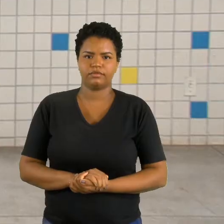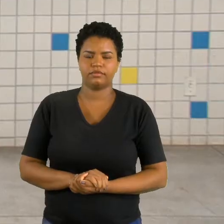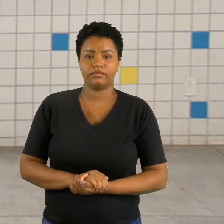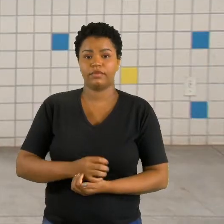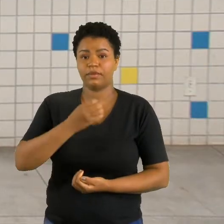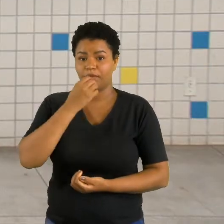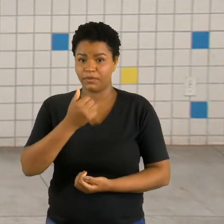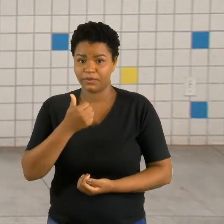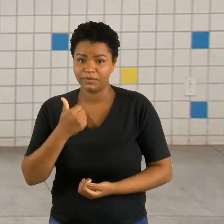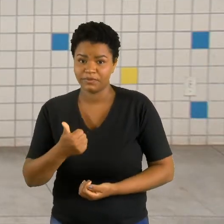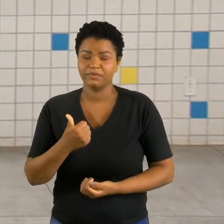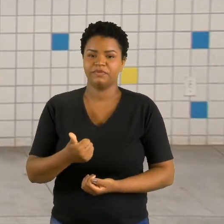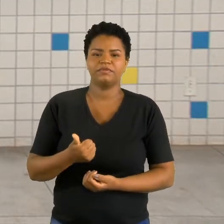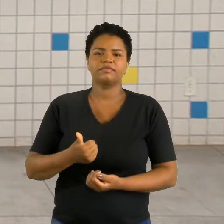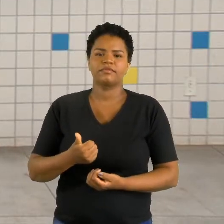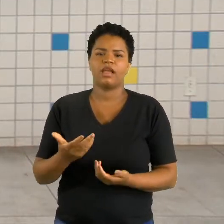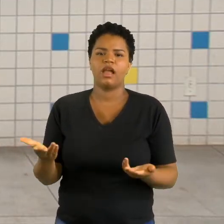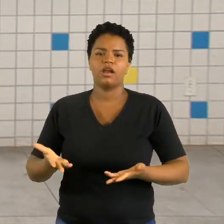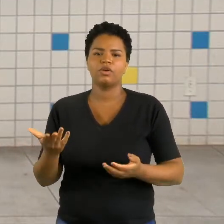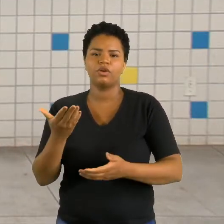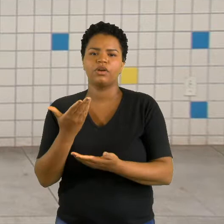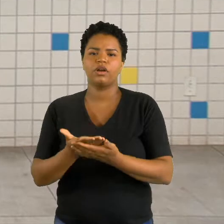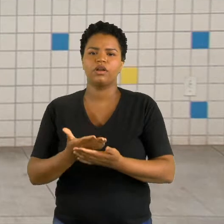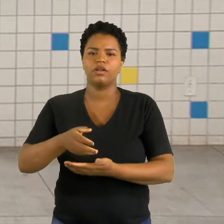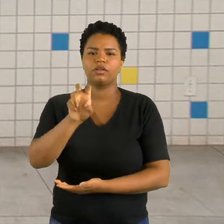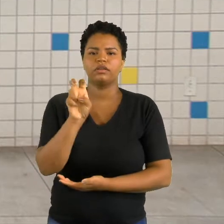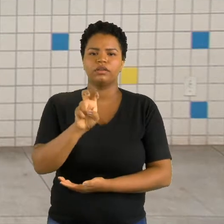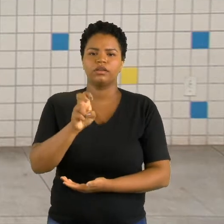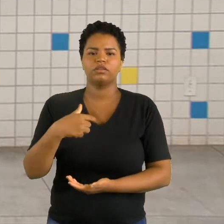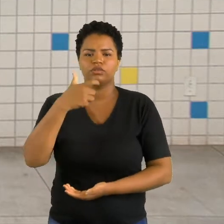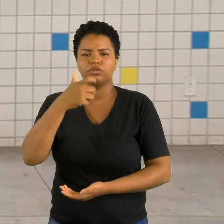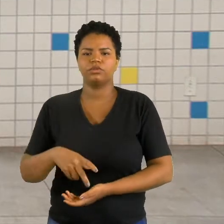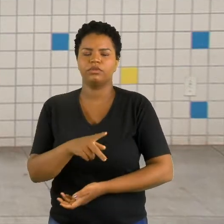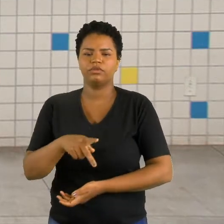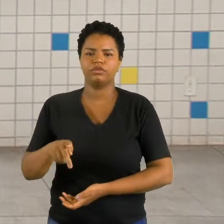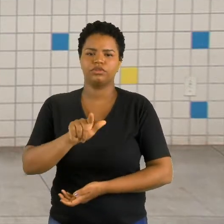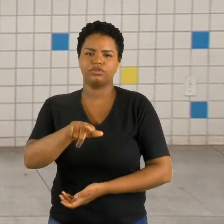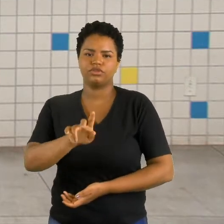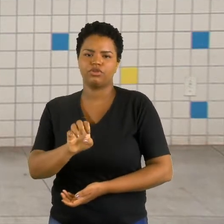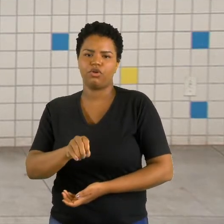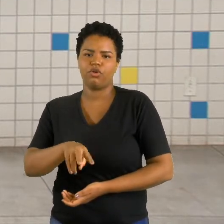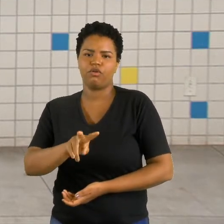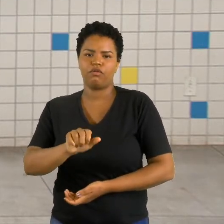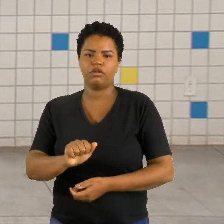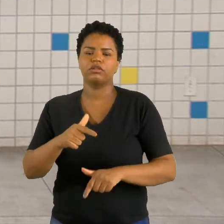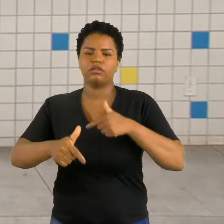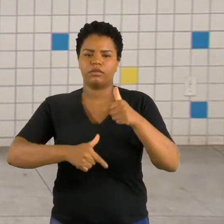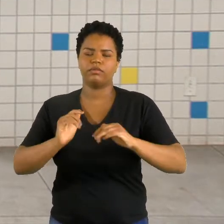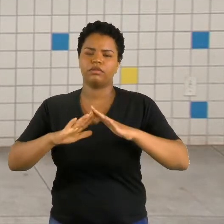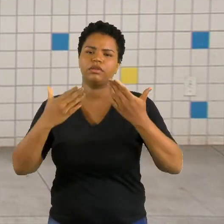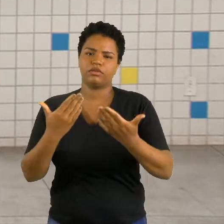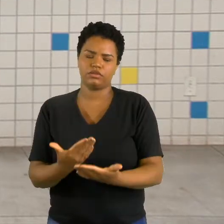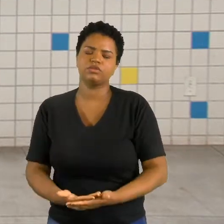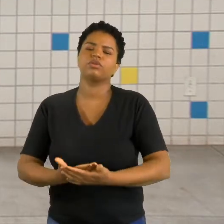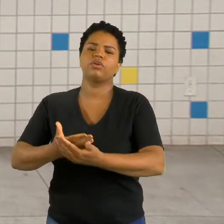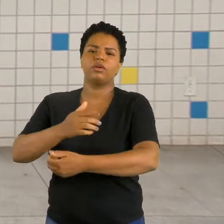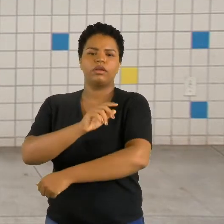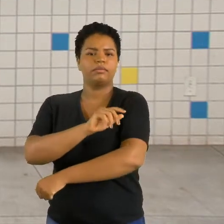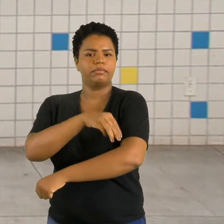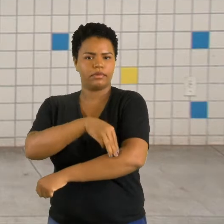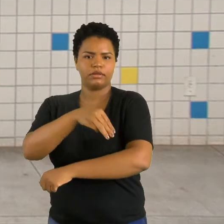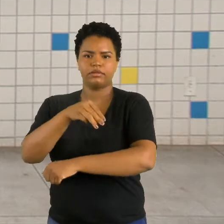Bom, galerinha, essa é a nossa quinta aula. Eu sou o professor Giovanni Moreira, trabalho na escola Margarida Lemos, sou seu professor de História e